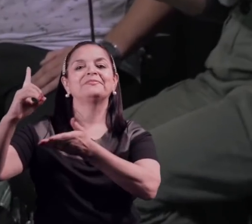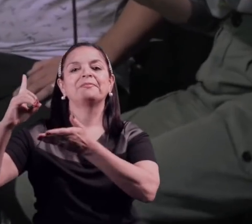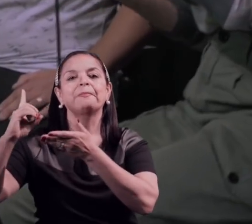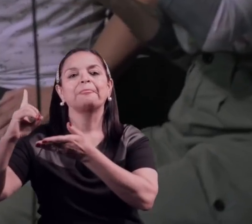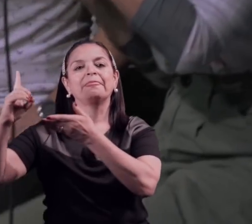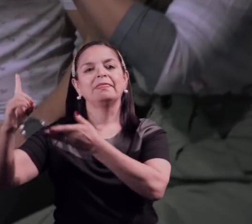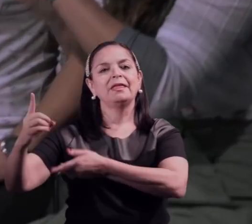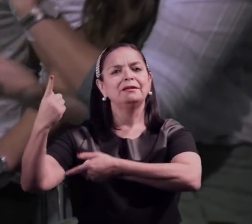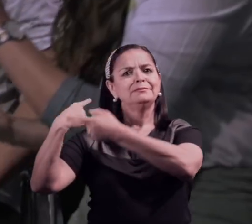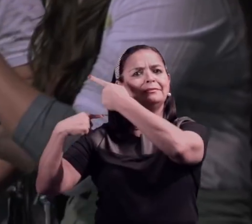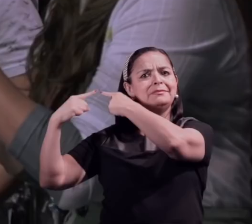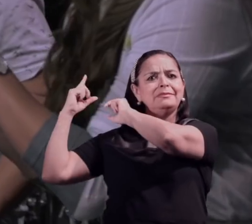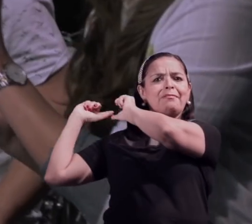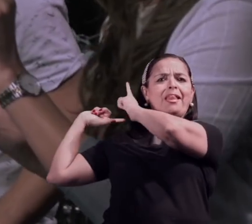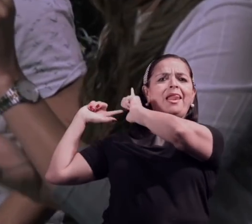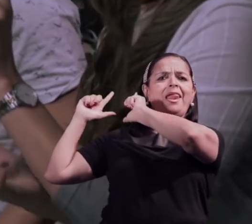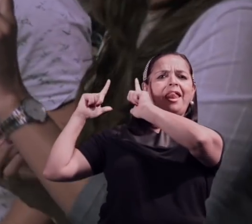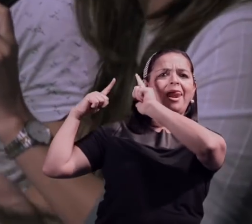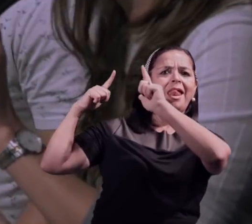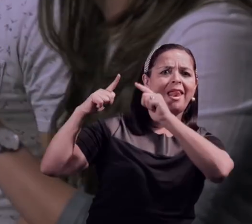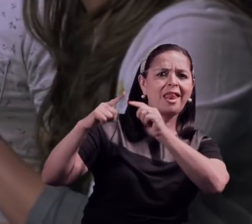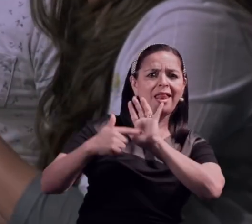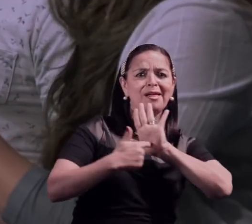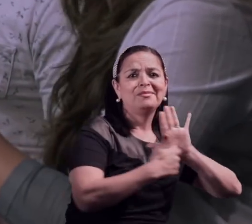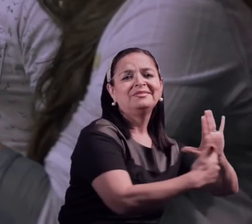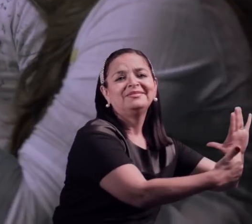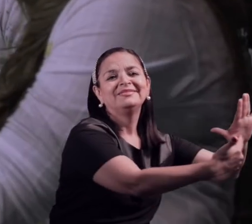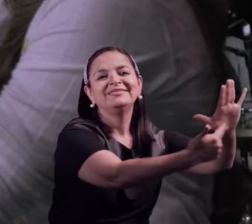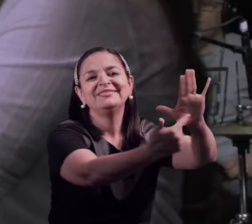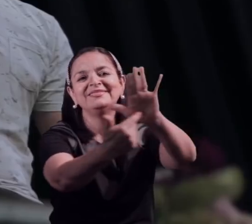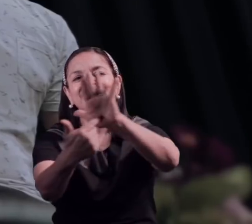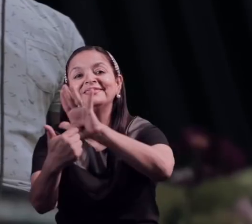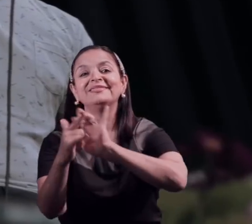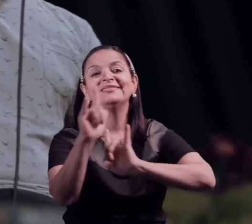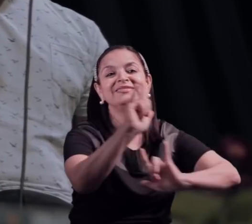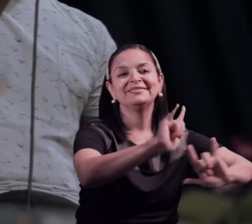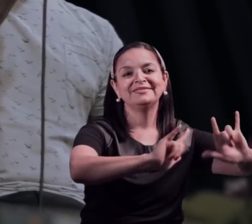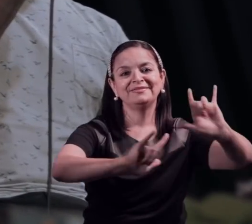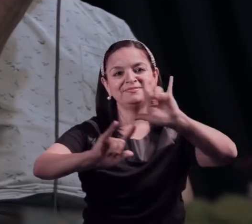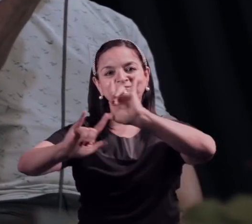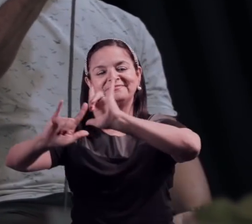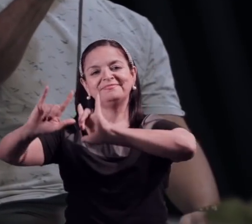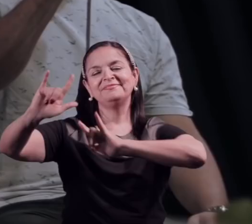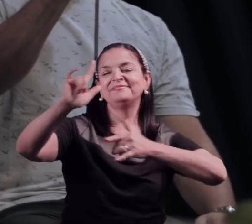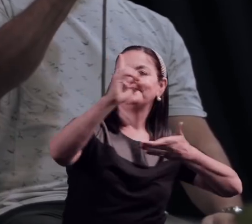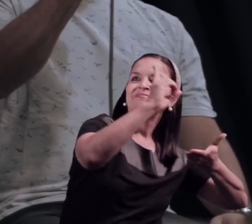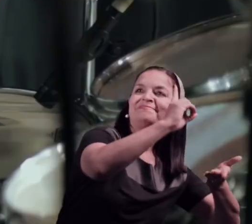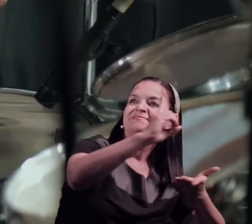No correr da história, revelando Teu amor,